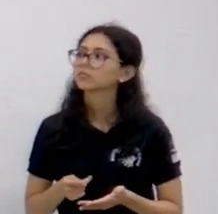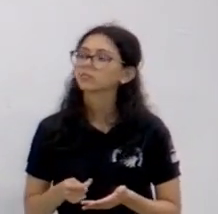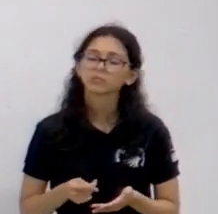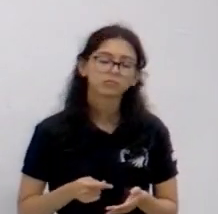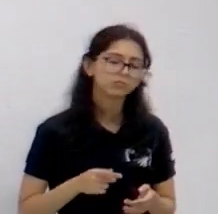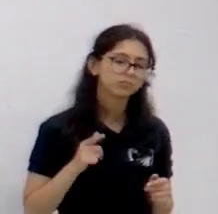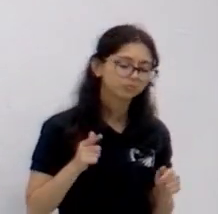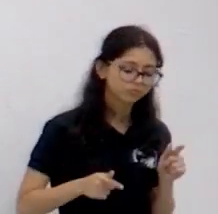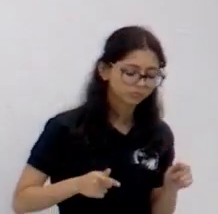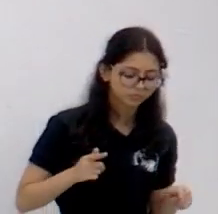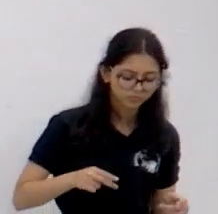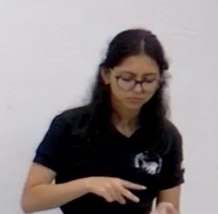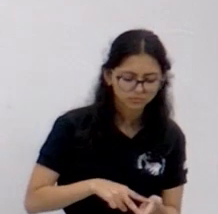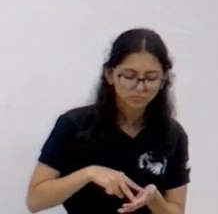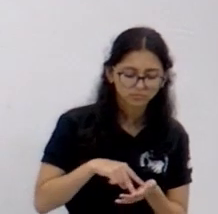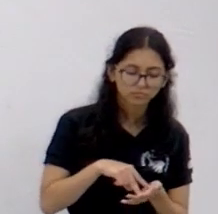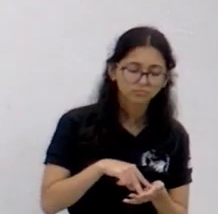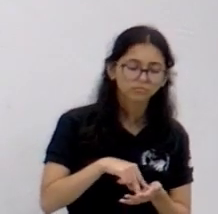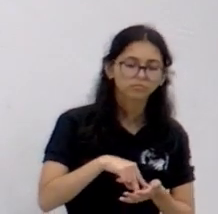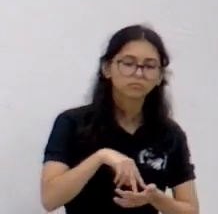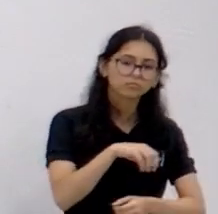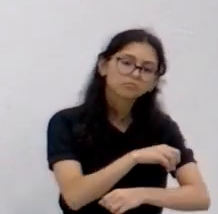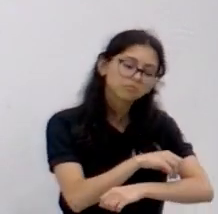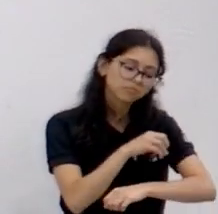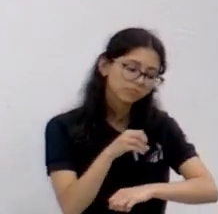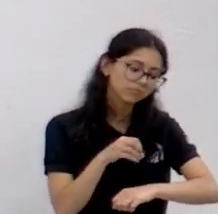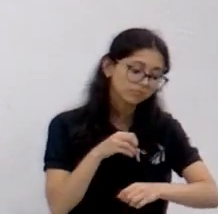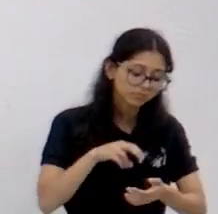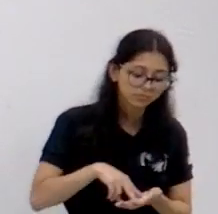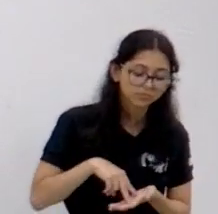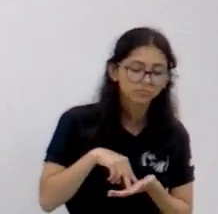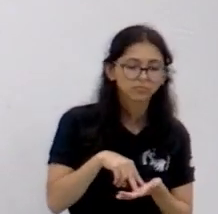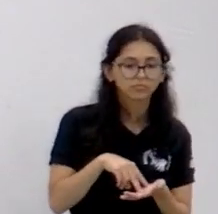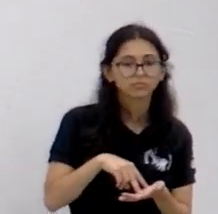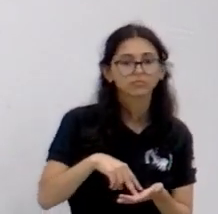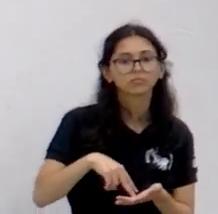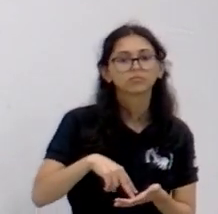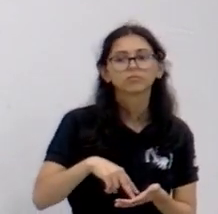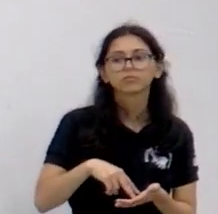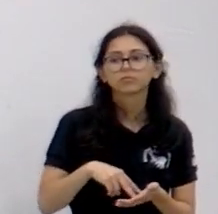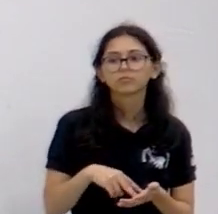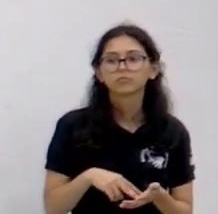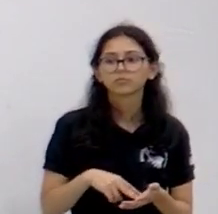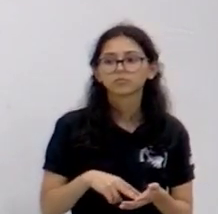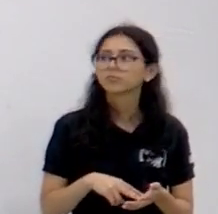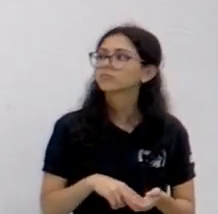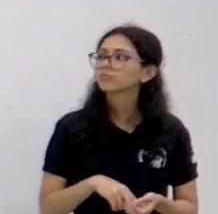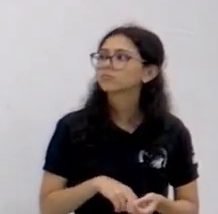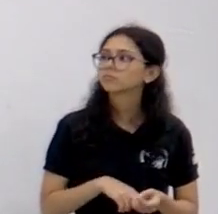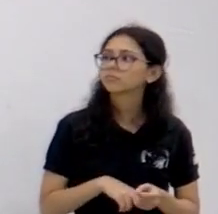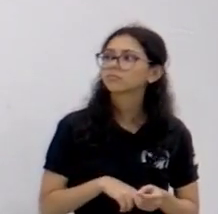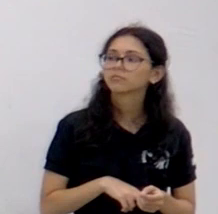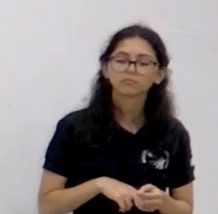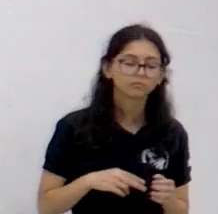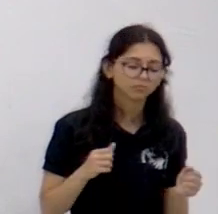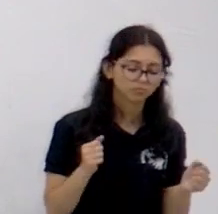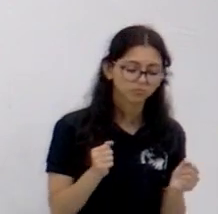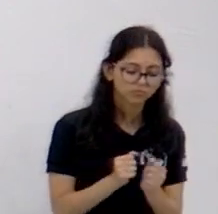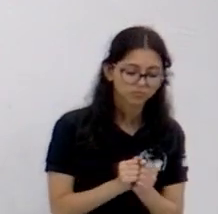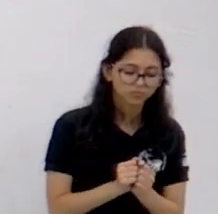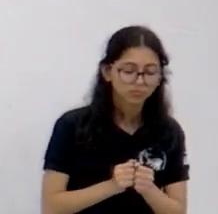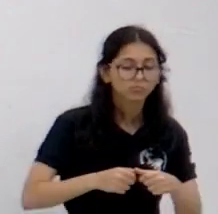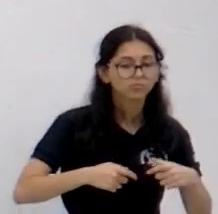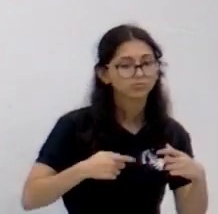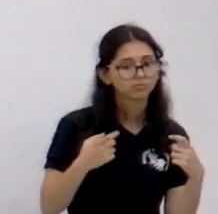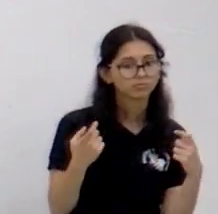se levantou de madrugada, e todo o povo com ele estava, e se acamparam junto à fonte de Arode, de maneira que o arraial dos